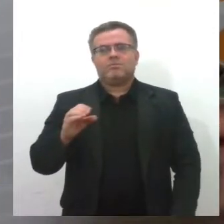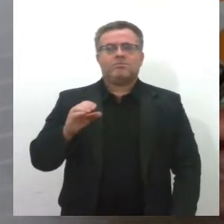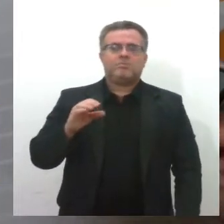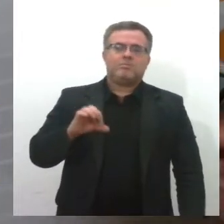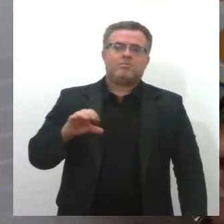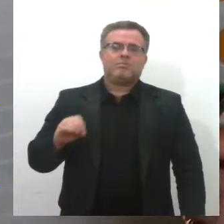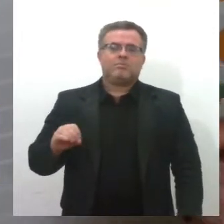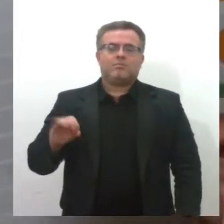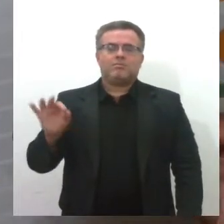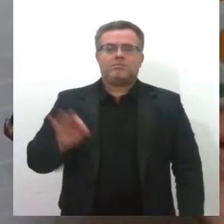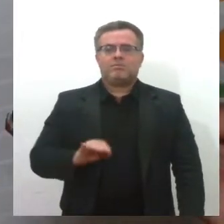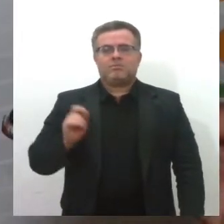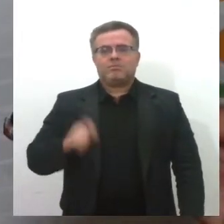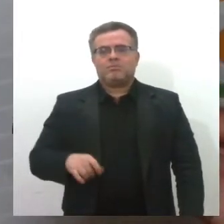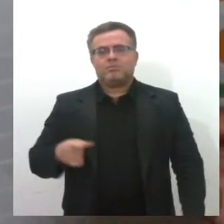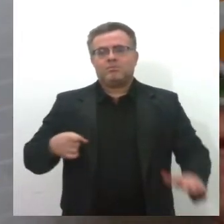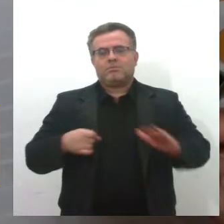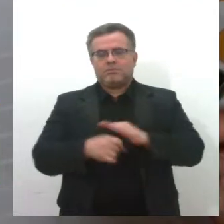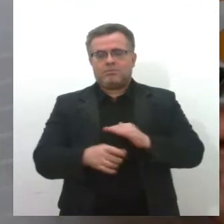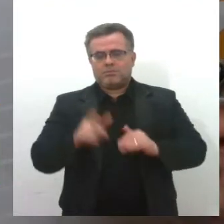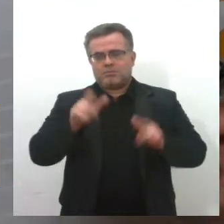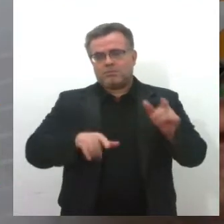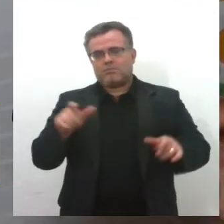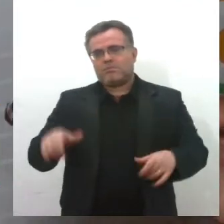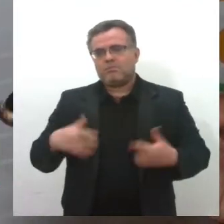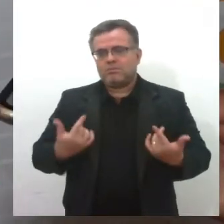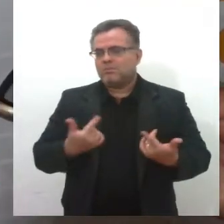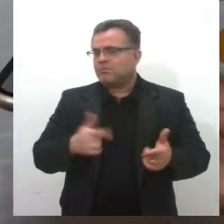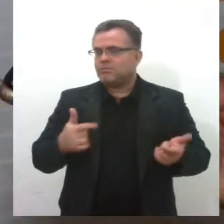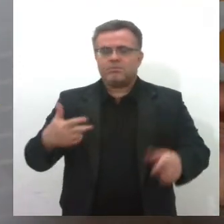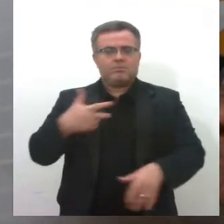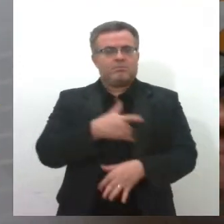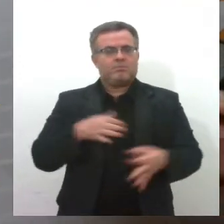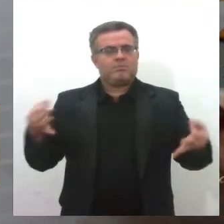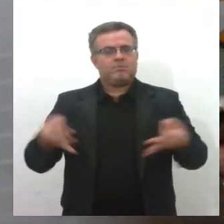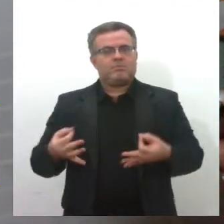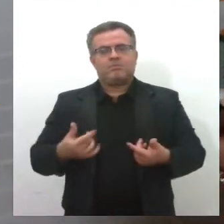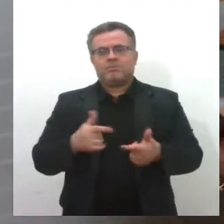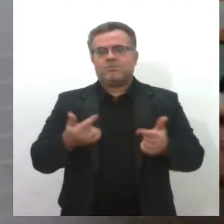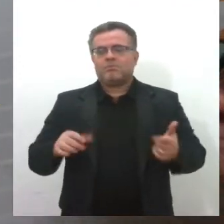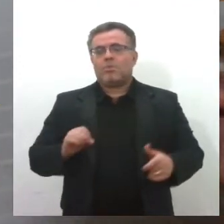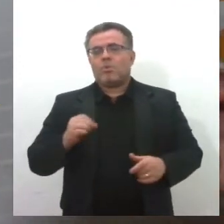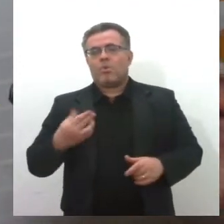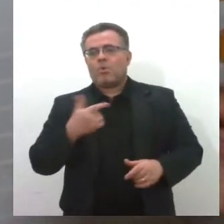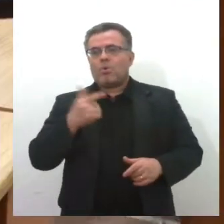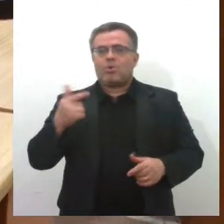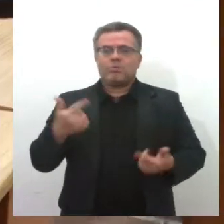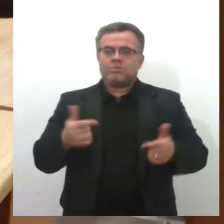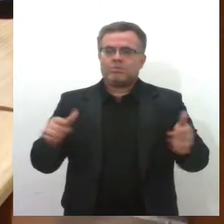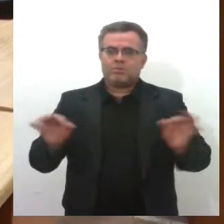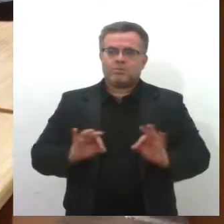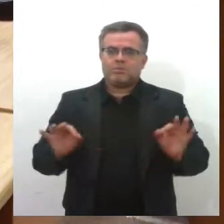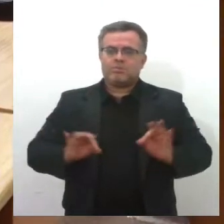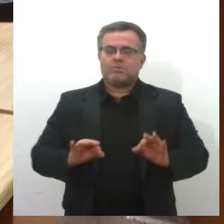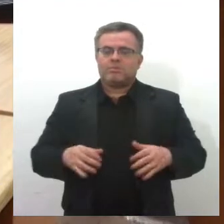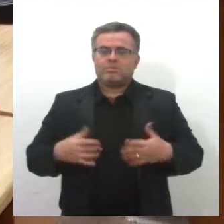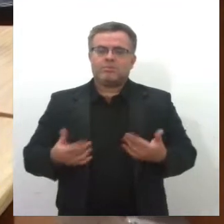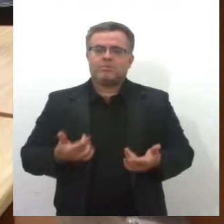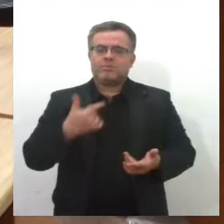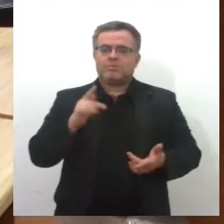nossos internados são pessoas que não têm seu esquema vacinal completo ou muitos não estão vacinados. Outra